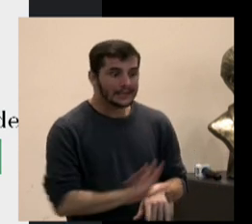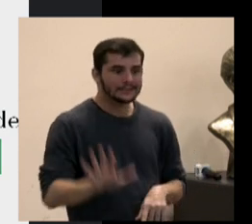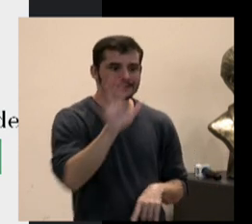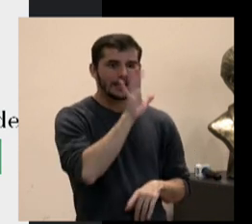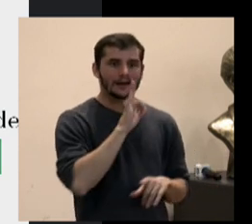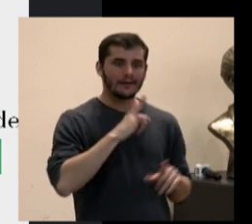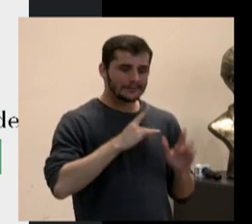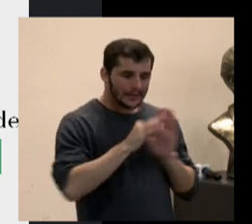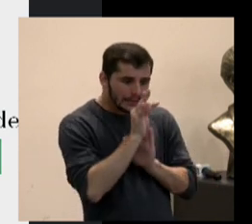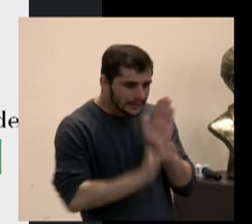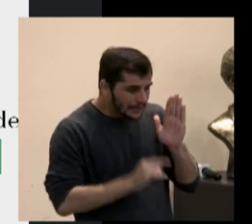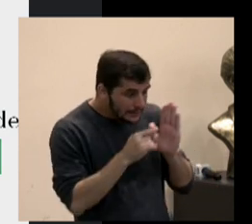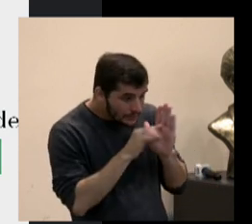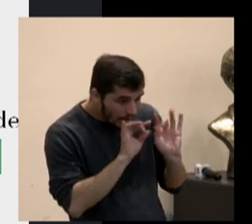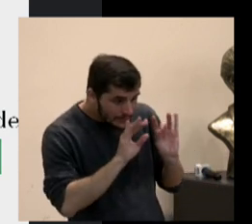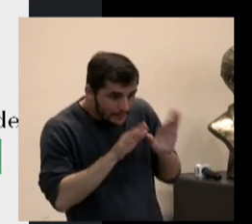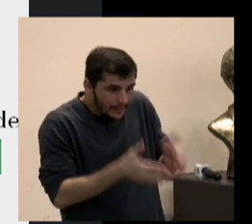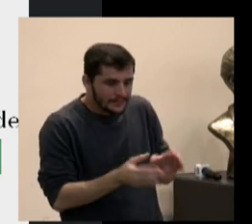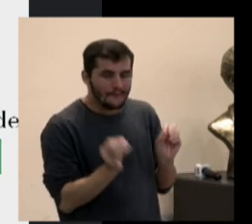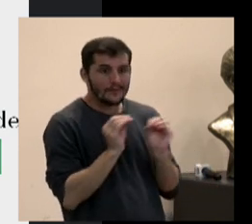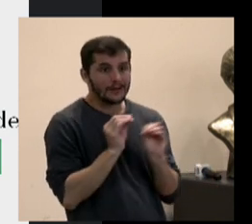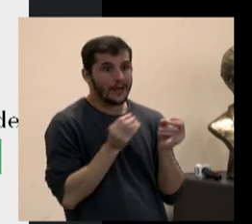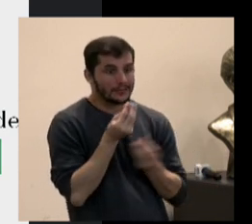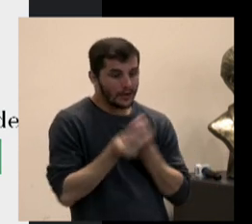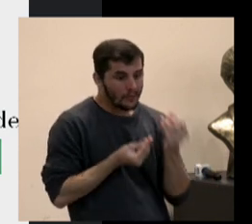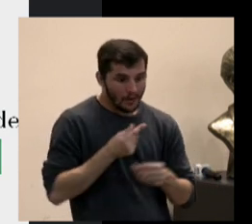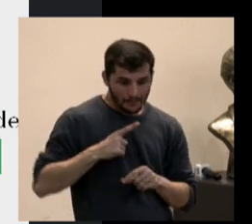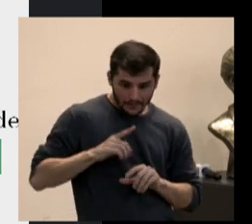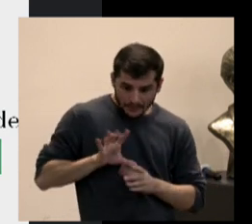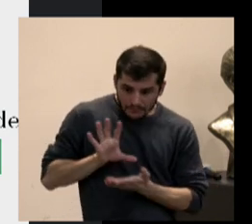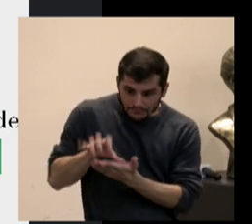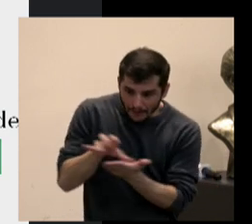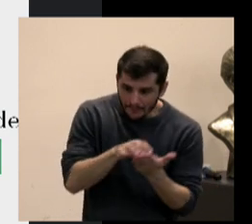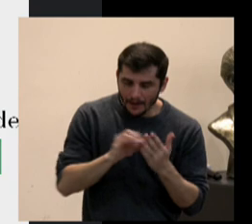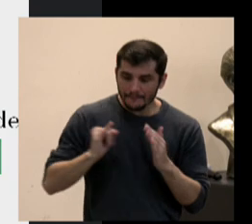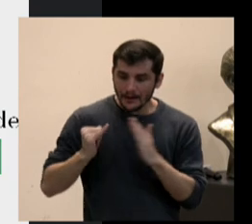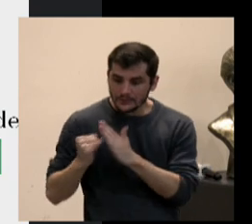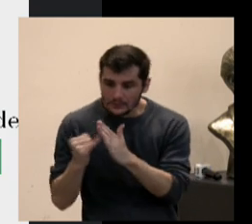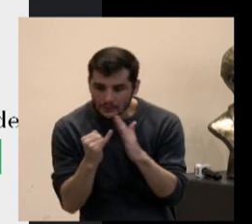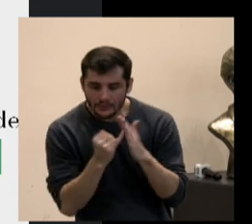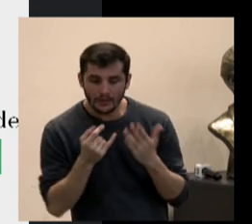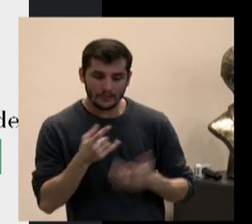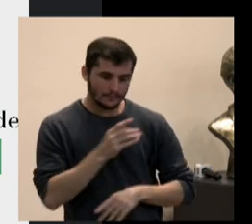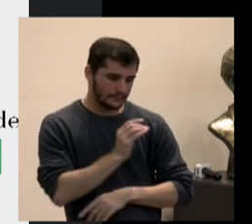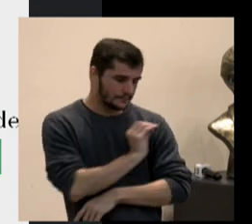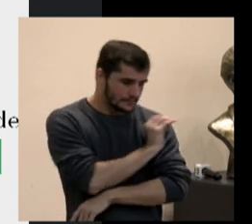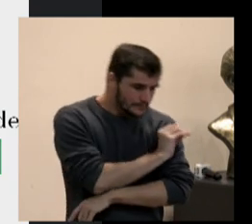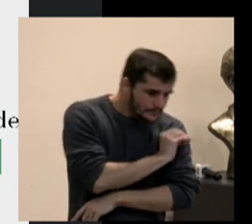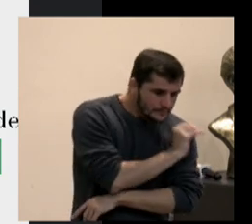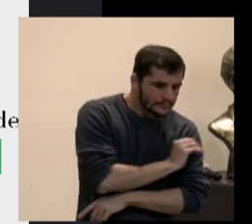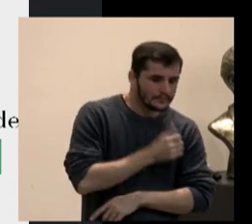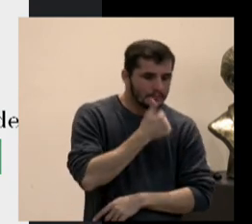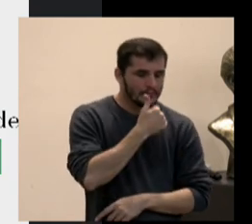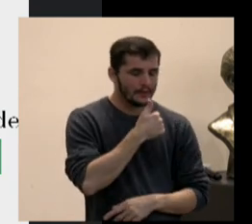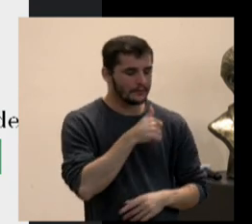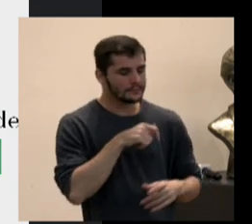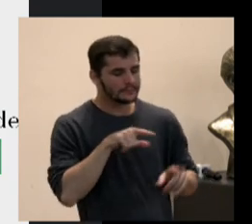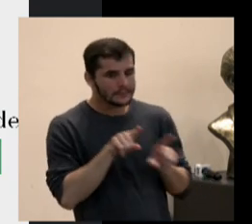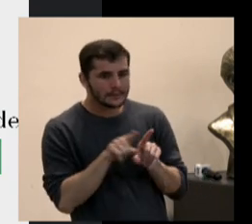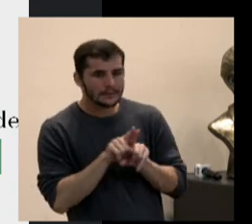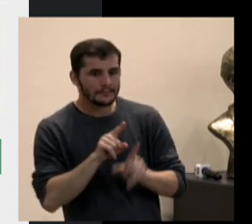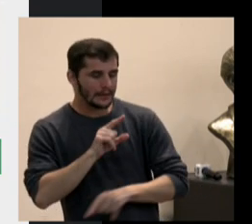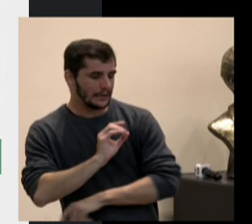imensa em instituições, né, de escolas maternais, jardins de infância, para